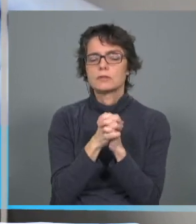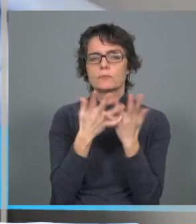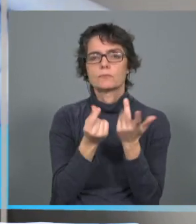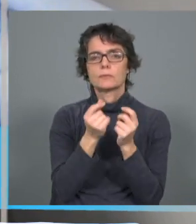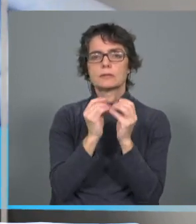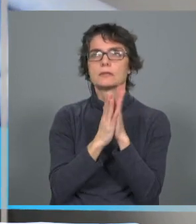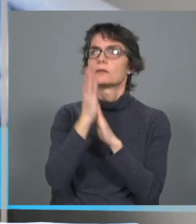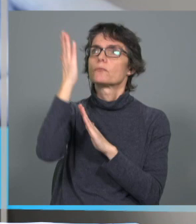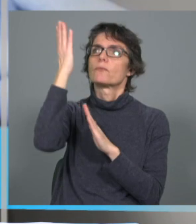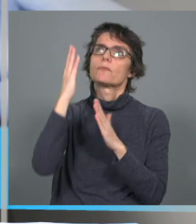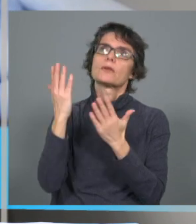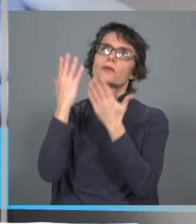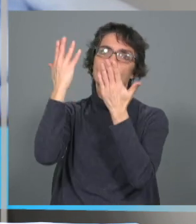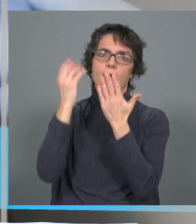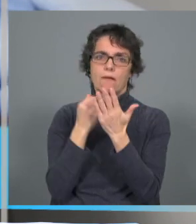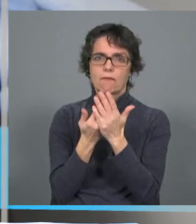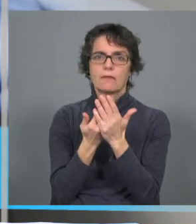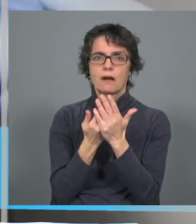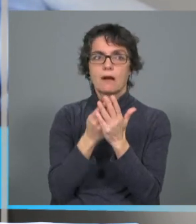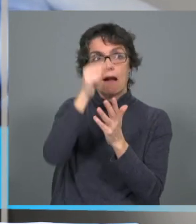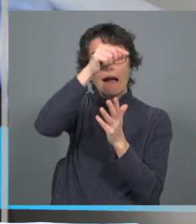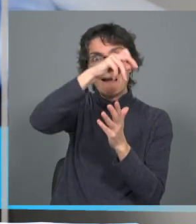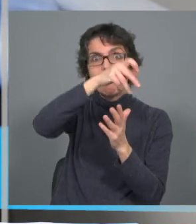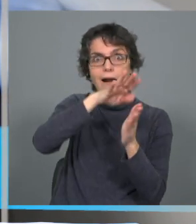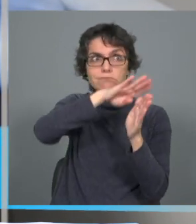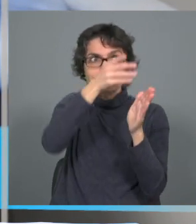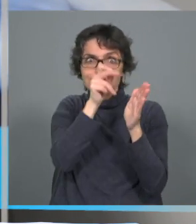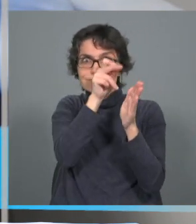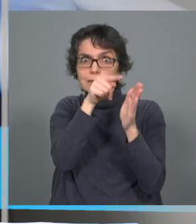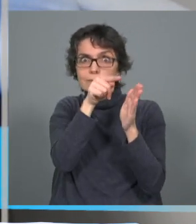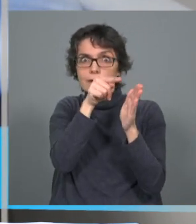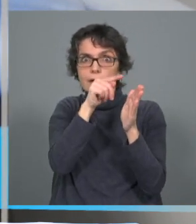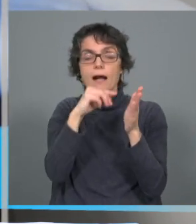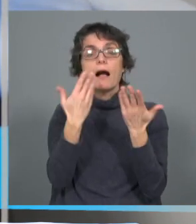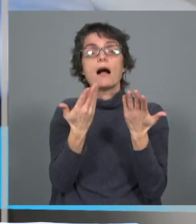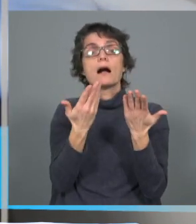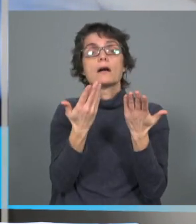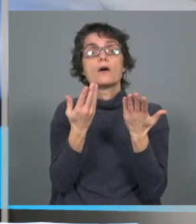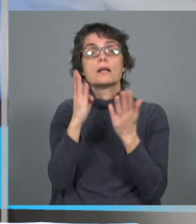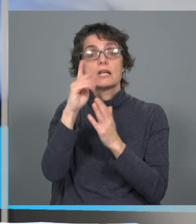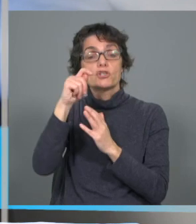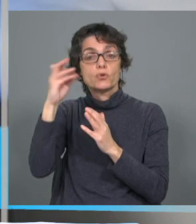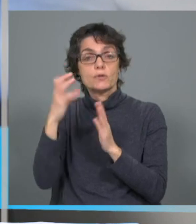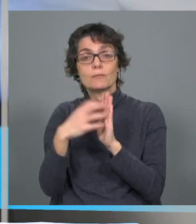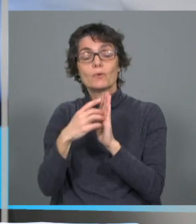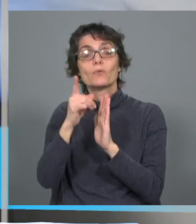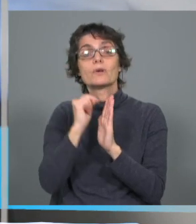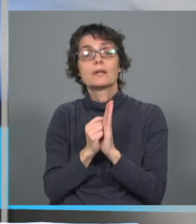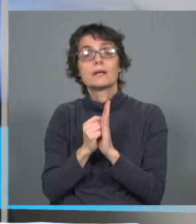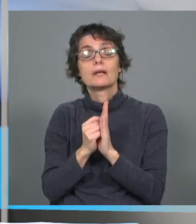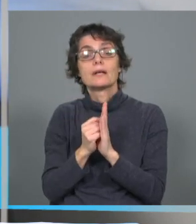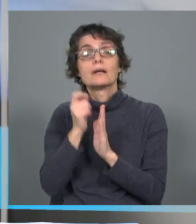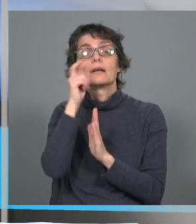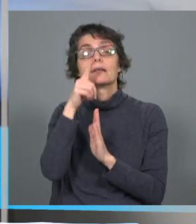Deus. Em João também Jerusalém é um bocadinho o símbolo daqueles que se opõem